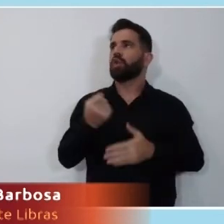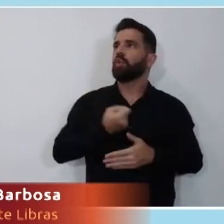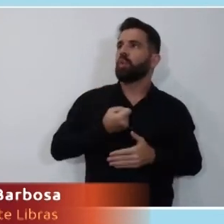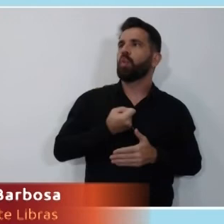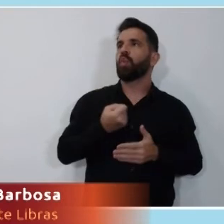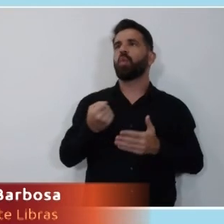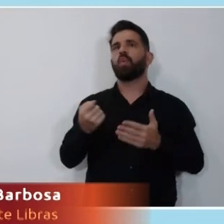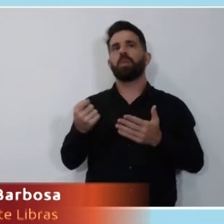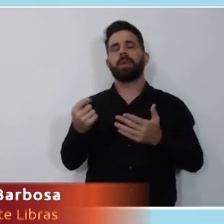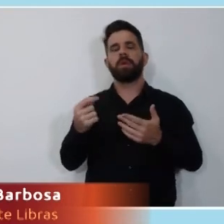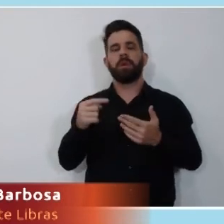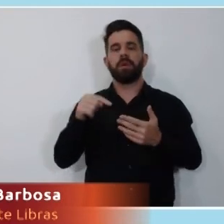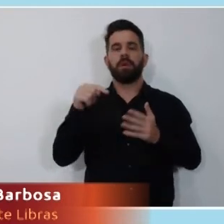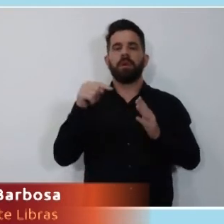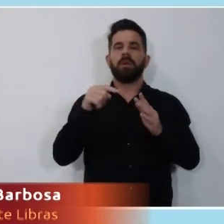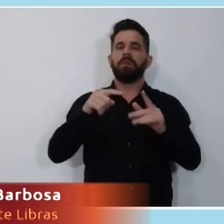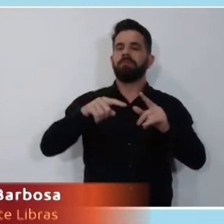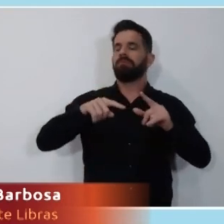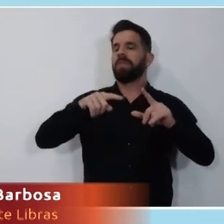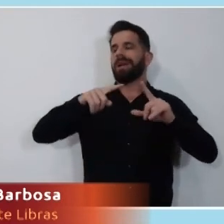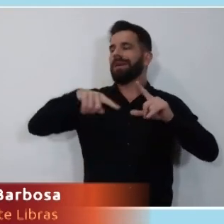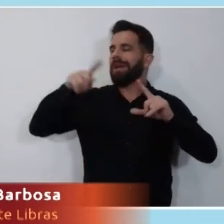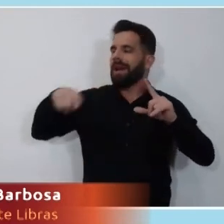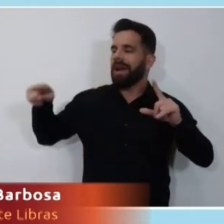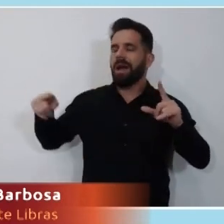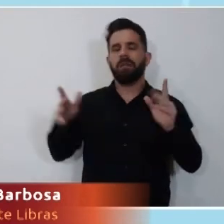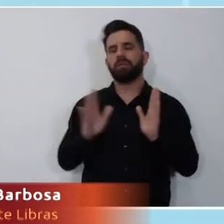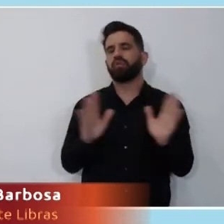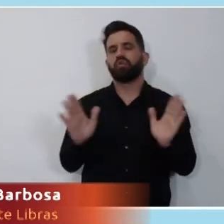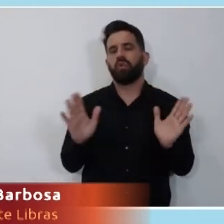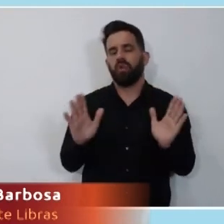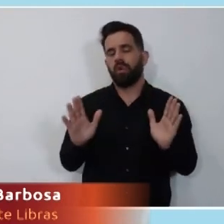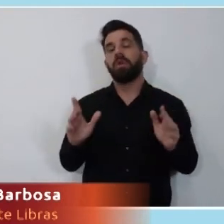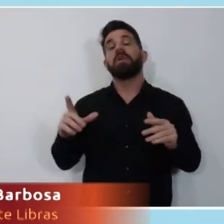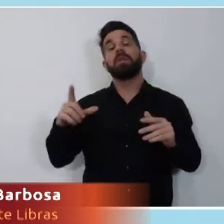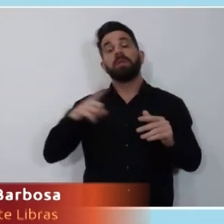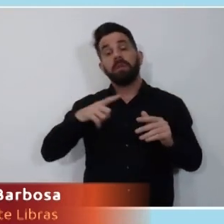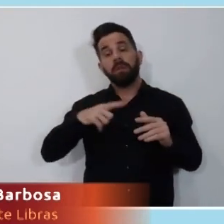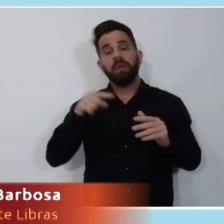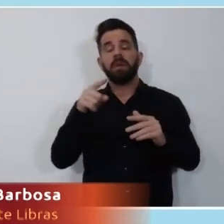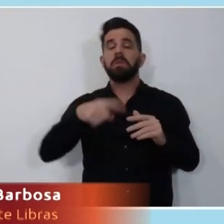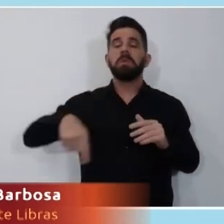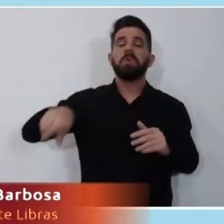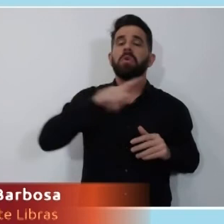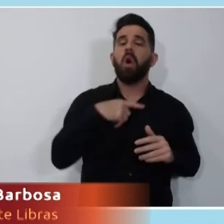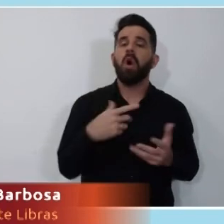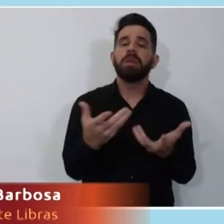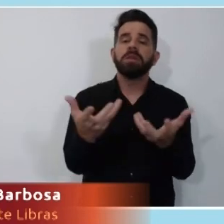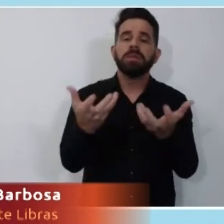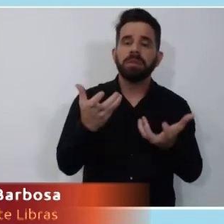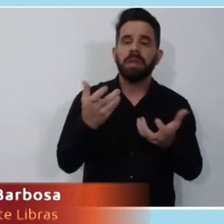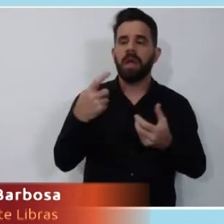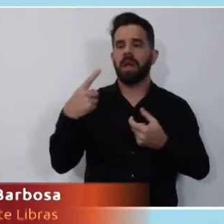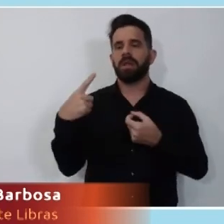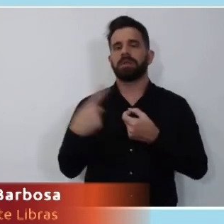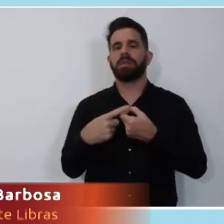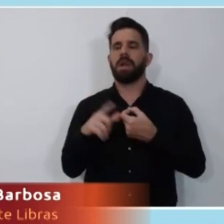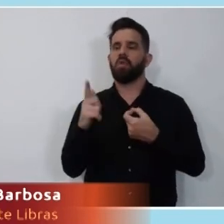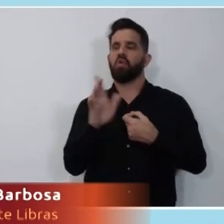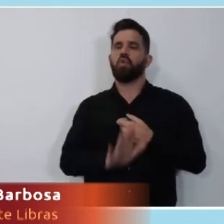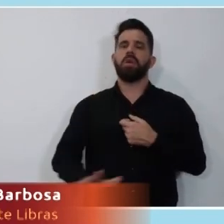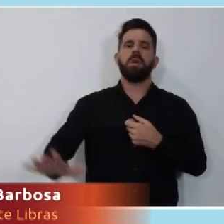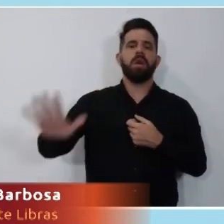para pedestre? Qual é a cidade que nós queremos? Nós queremos que a cidade invista mais em viadutos ou mais em calçadas, como disse